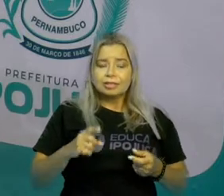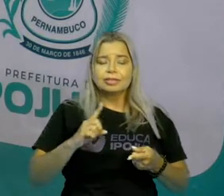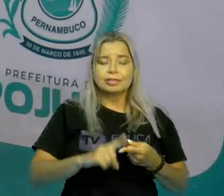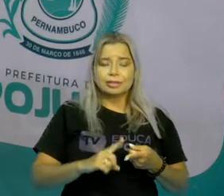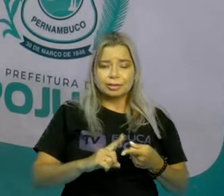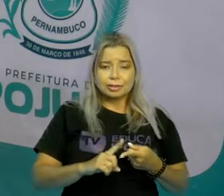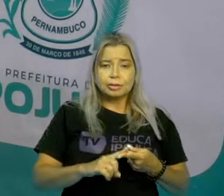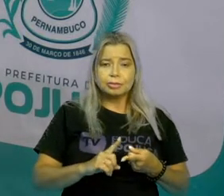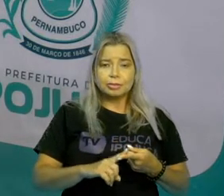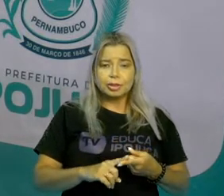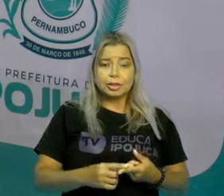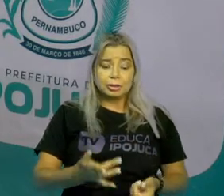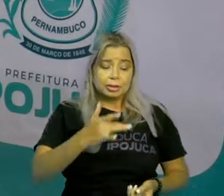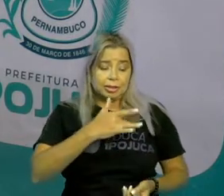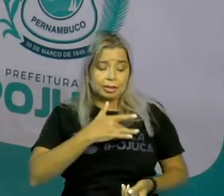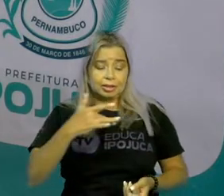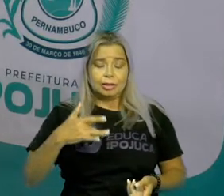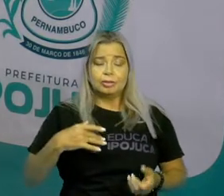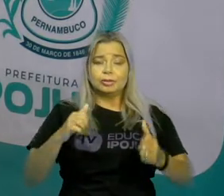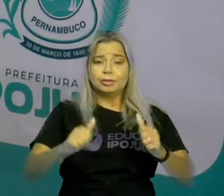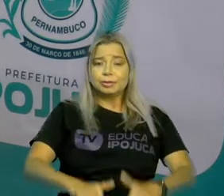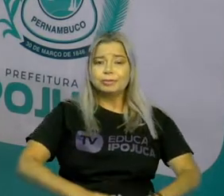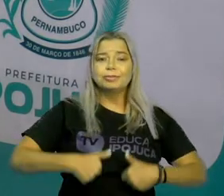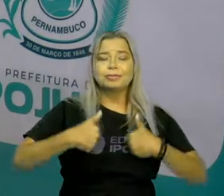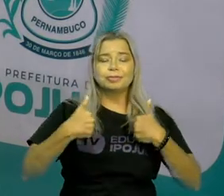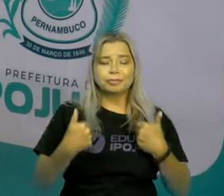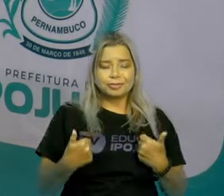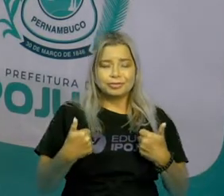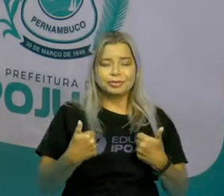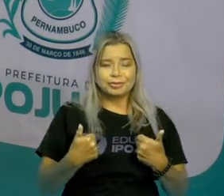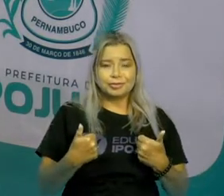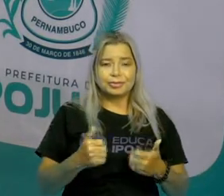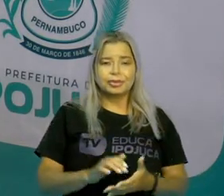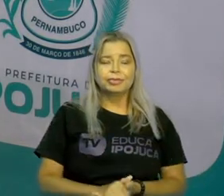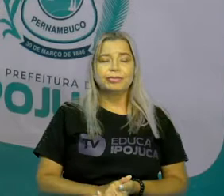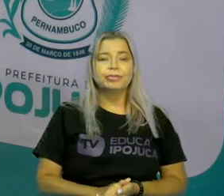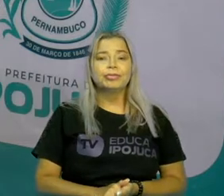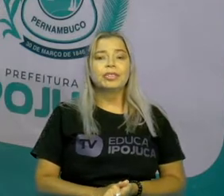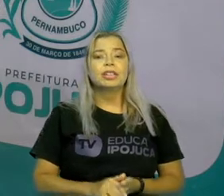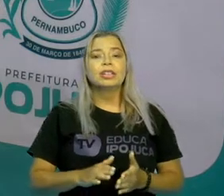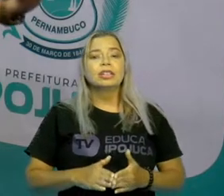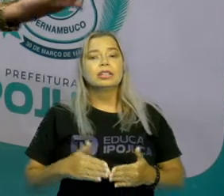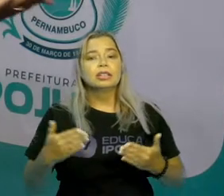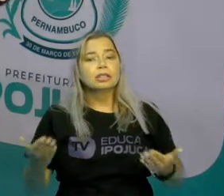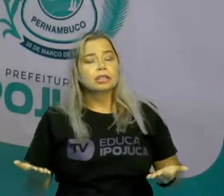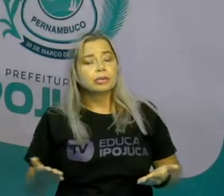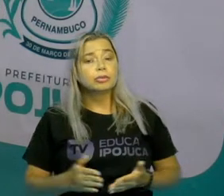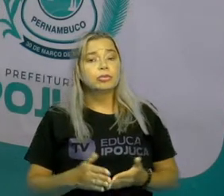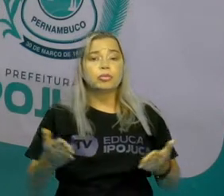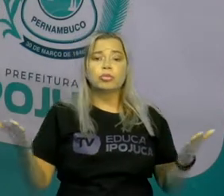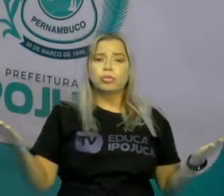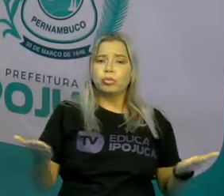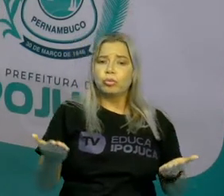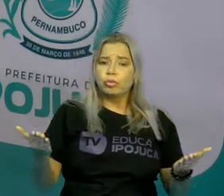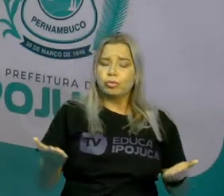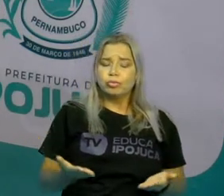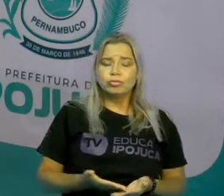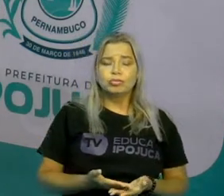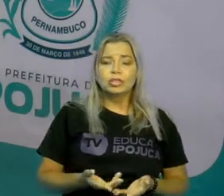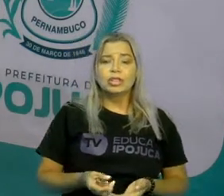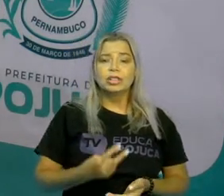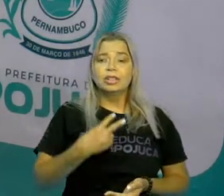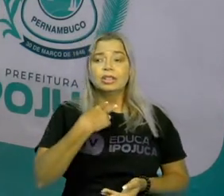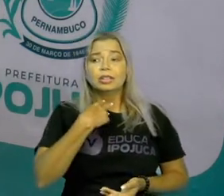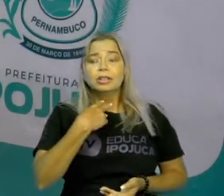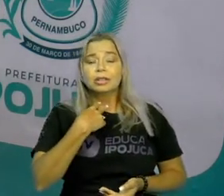fazer ser saudáveis também. Já que a gente hoje, aqui nesse momento, a gente não pode estar em grupo, né, junto, a gente